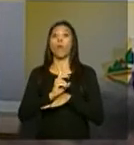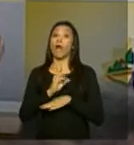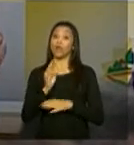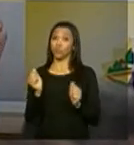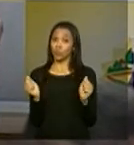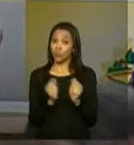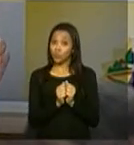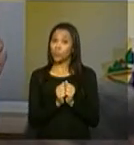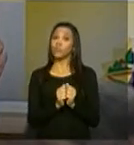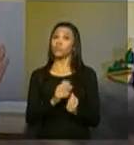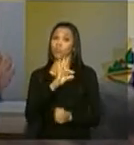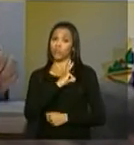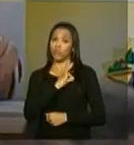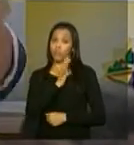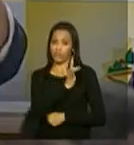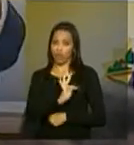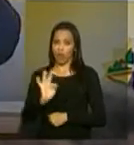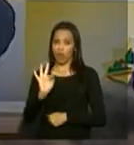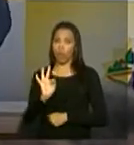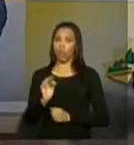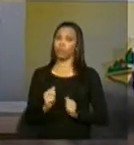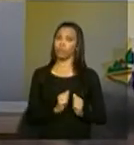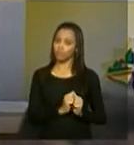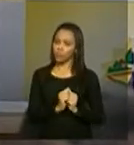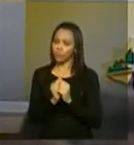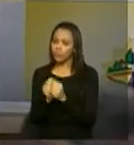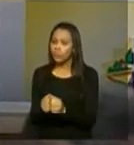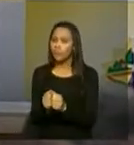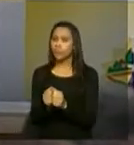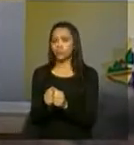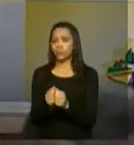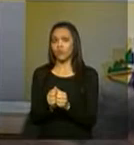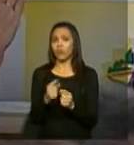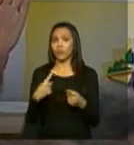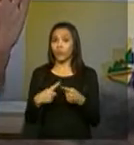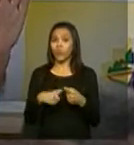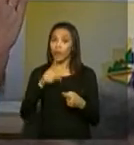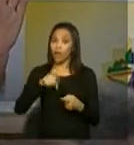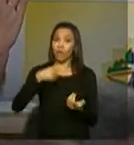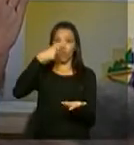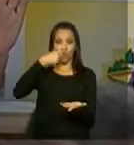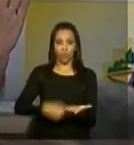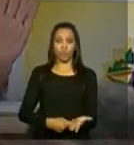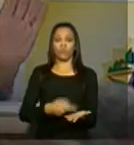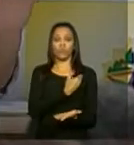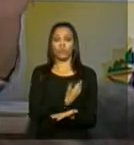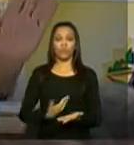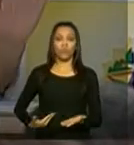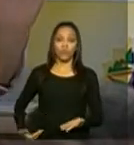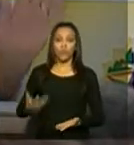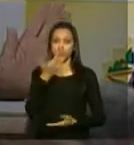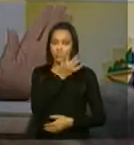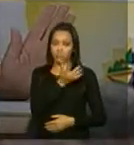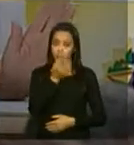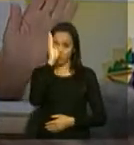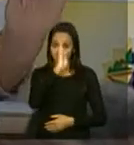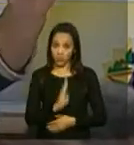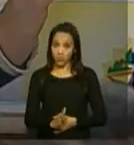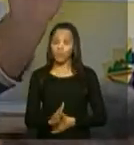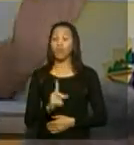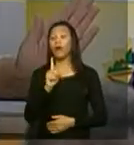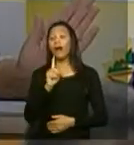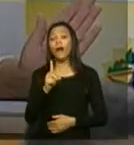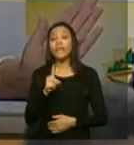porque é um compromisso e assim inarredável do governo brasileiro de preservar a